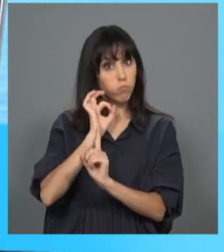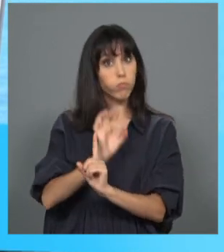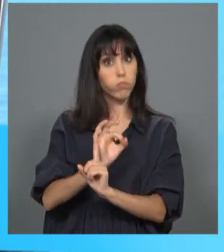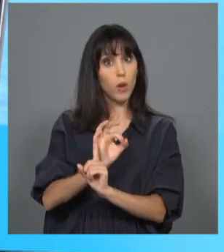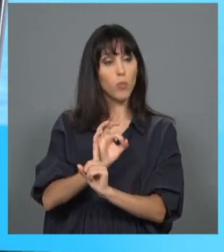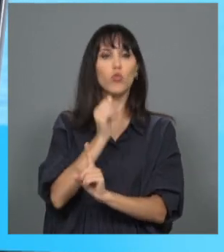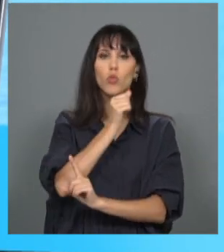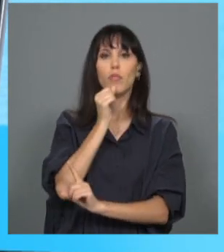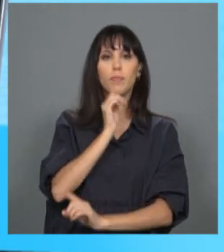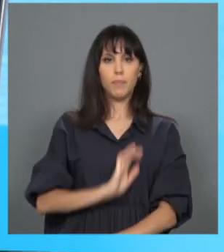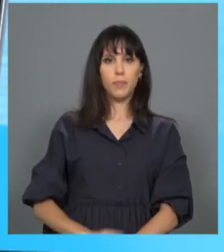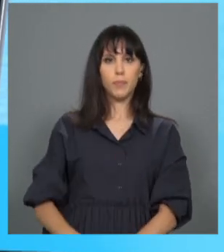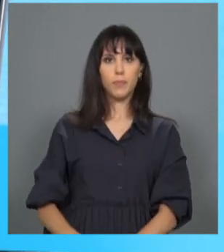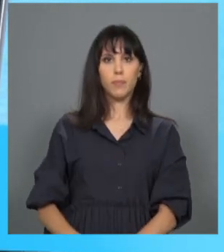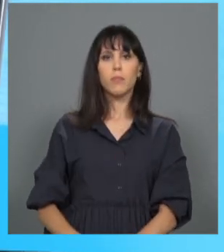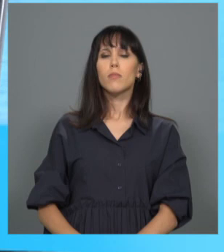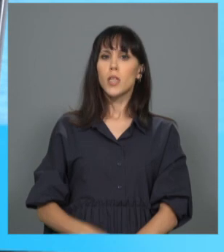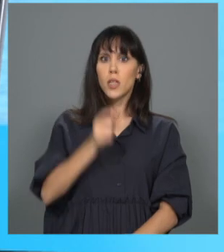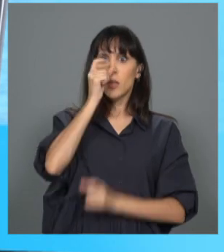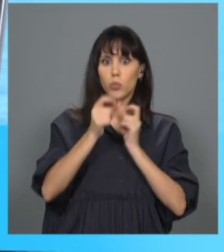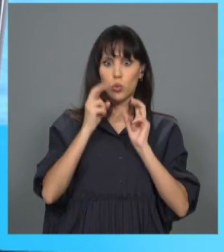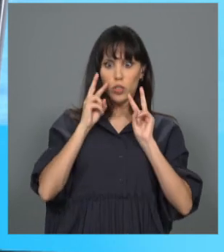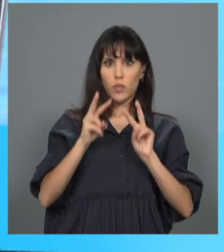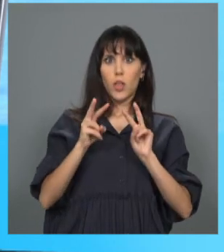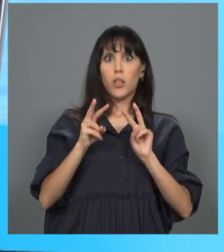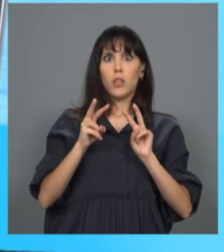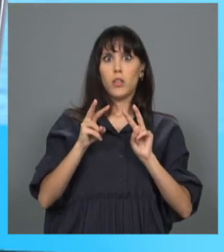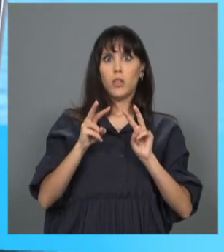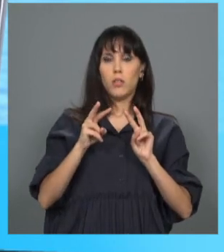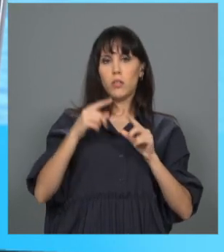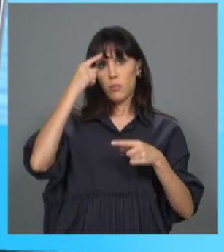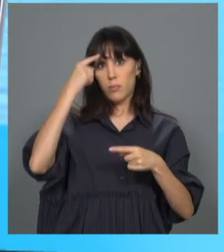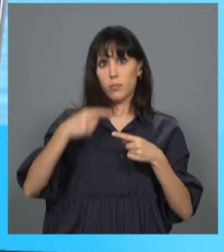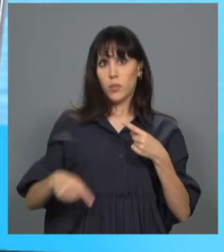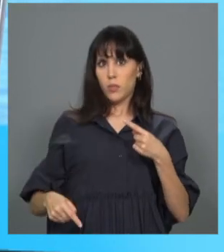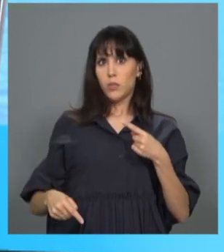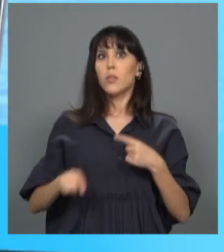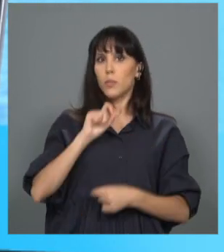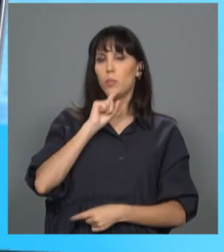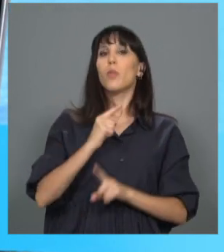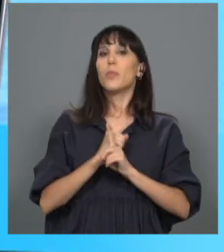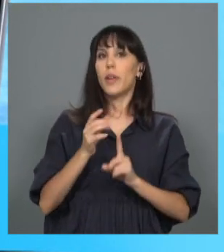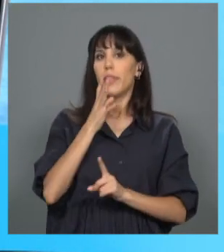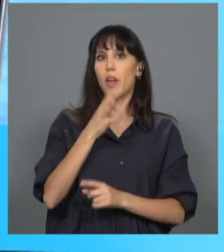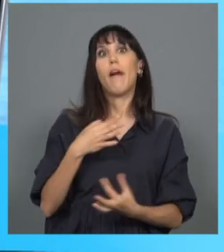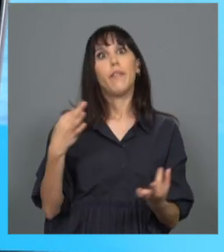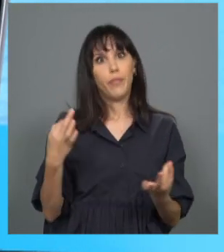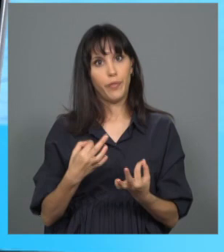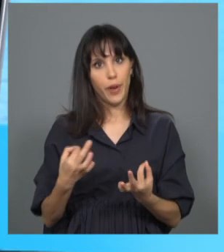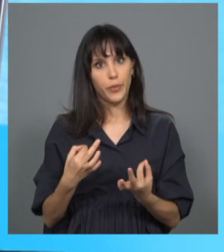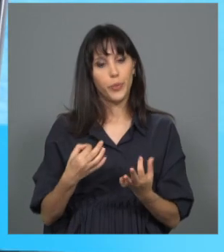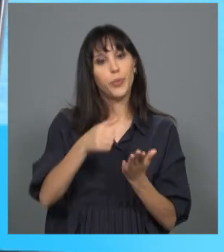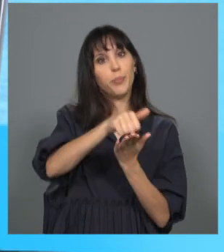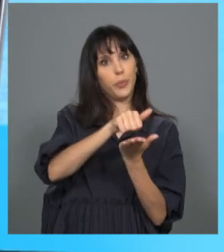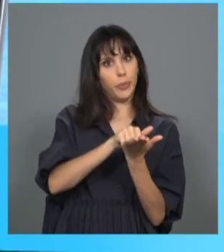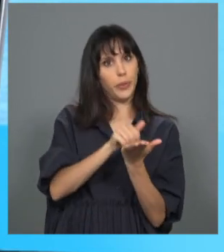que sofreis. E as pessoas podem ficar perturbadas, porque diz, afinal, a Bíblia